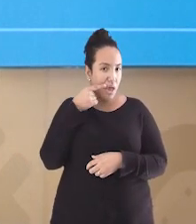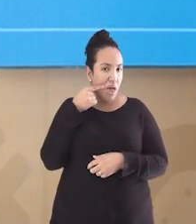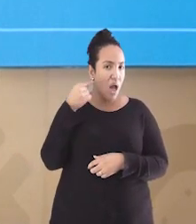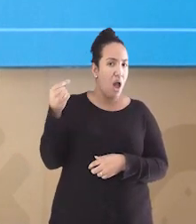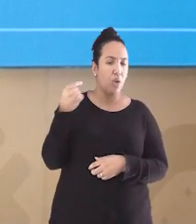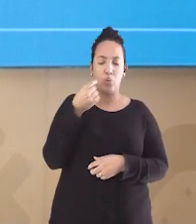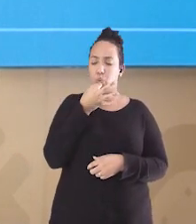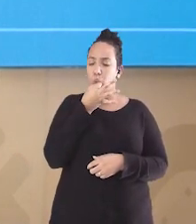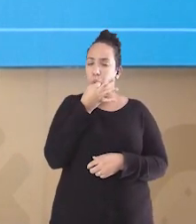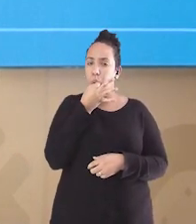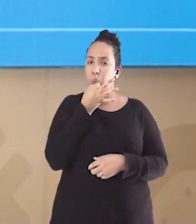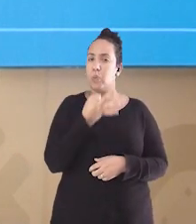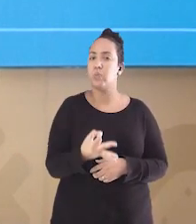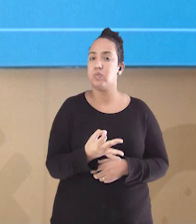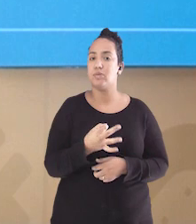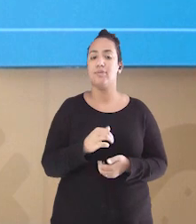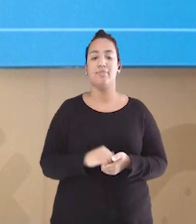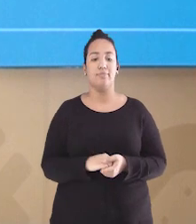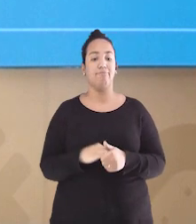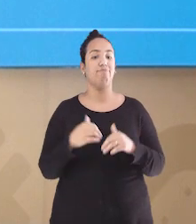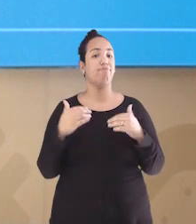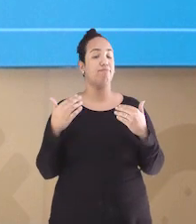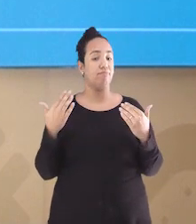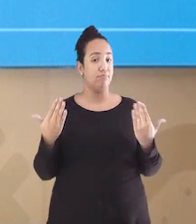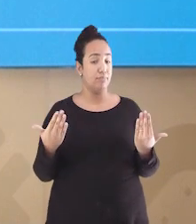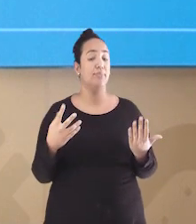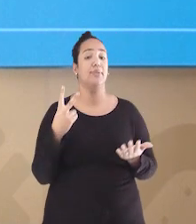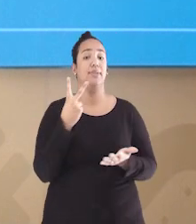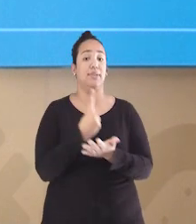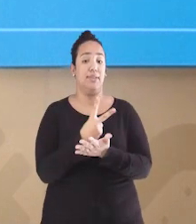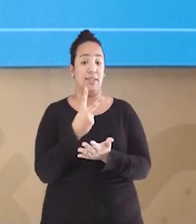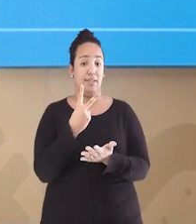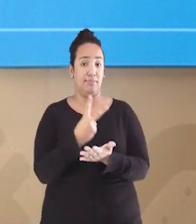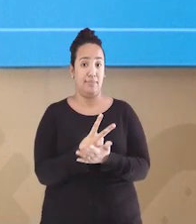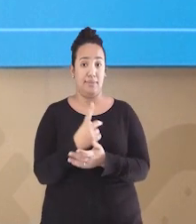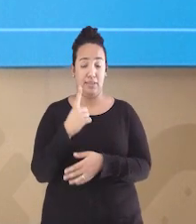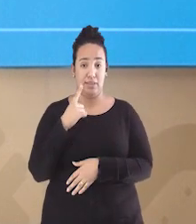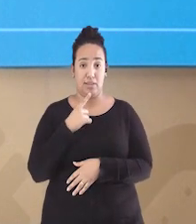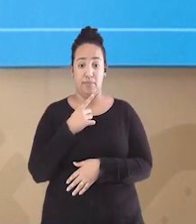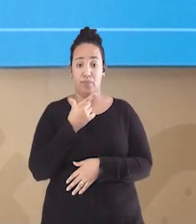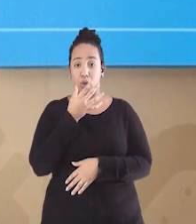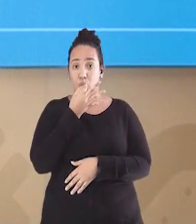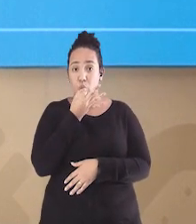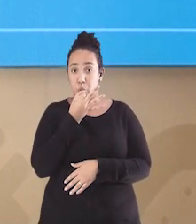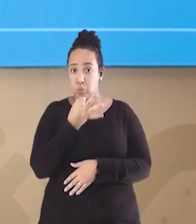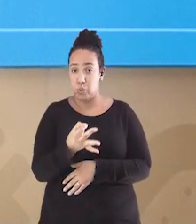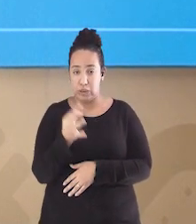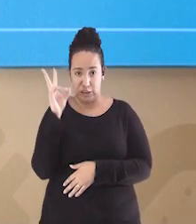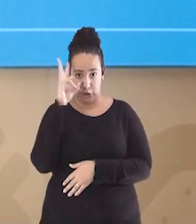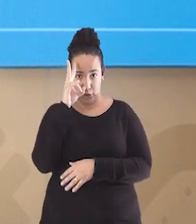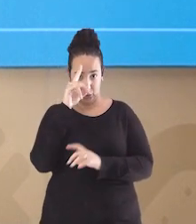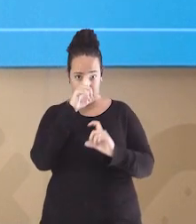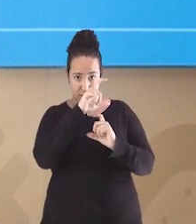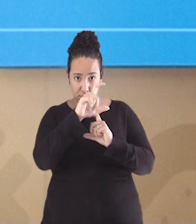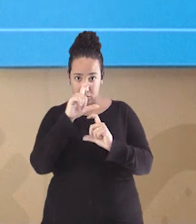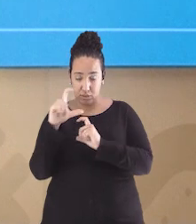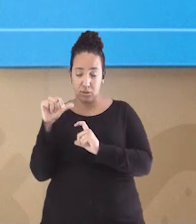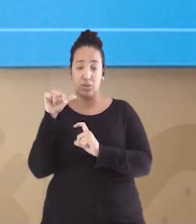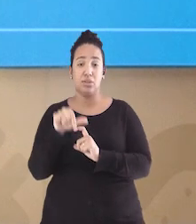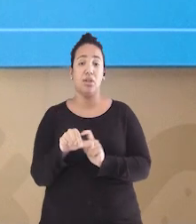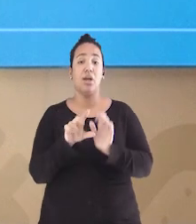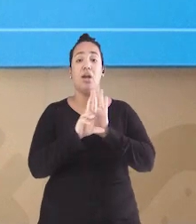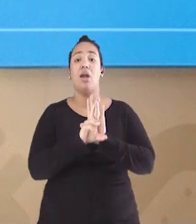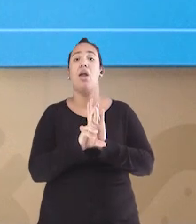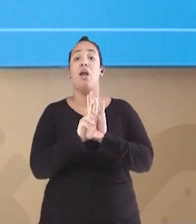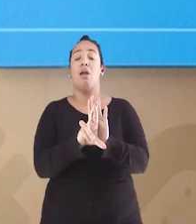gato emitiu um som? Todas as vezes que aparecer som ao longo da história, eles